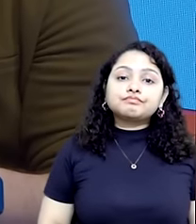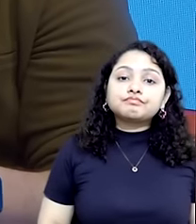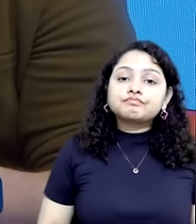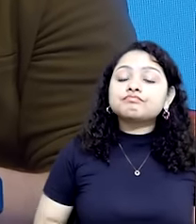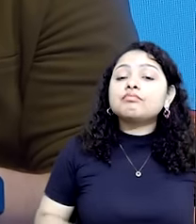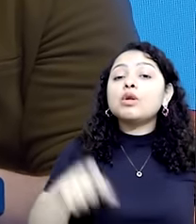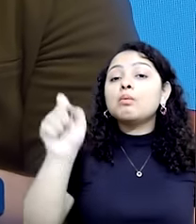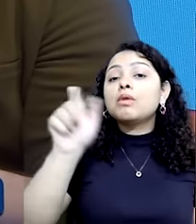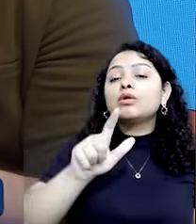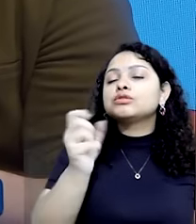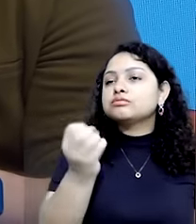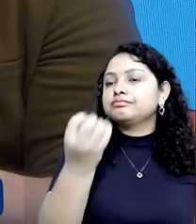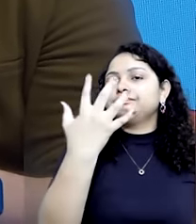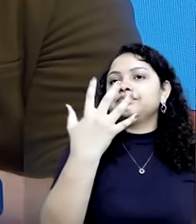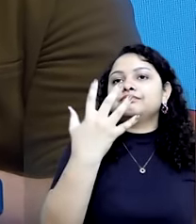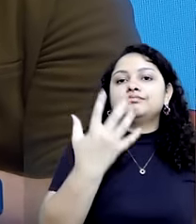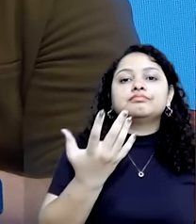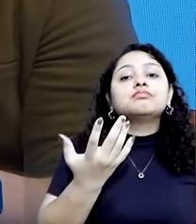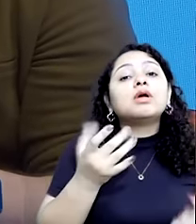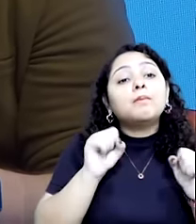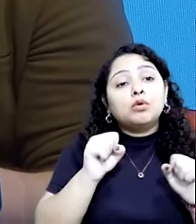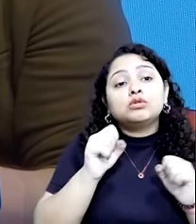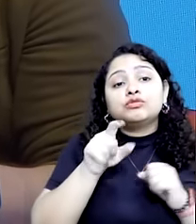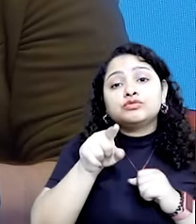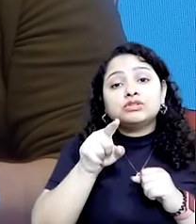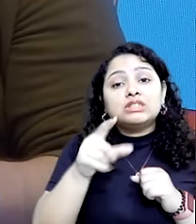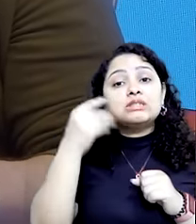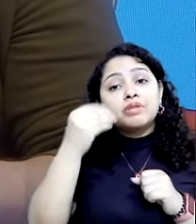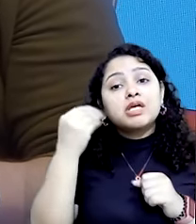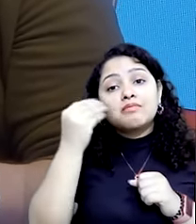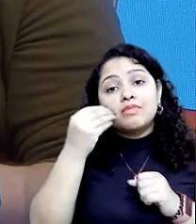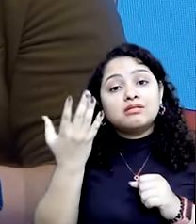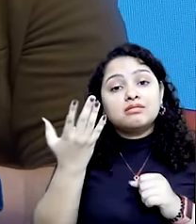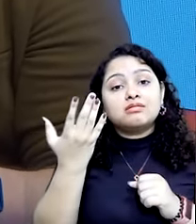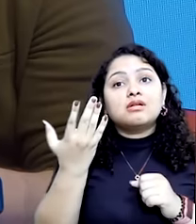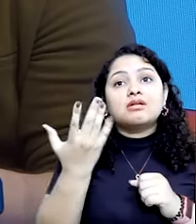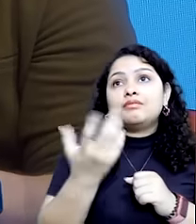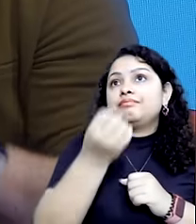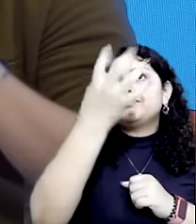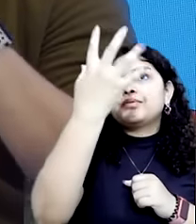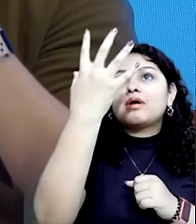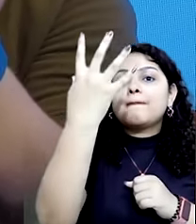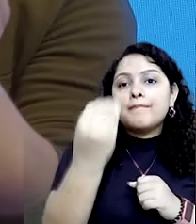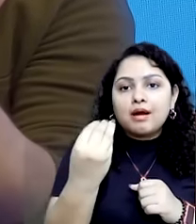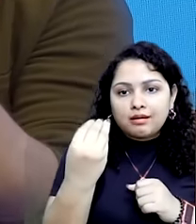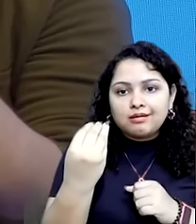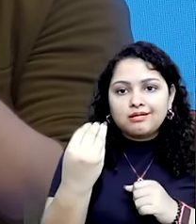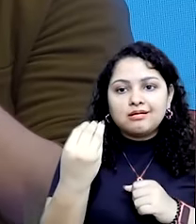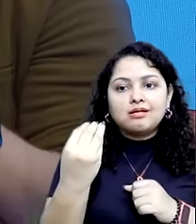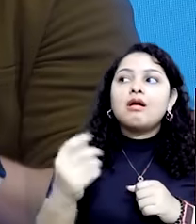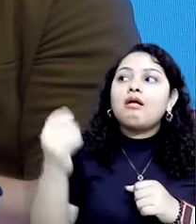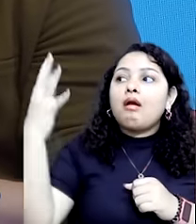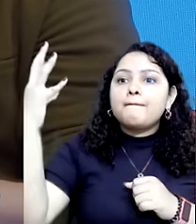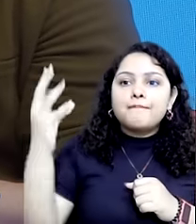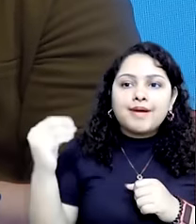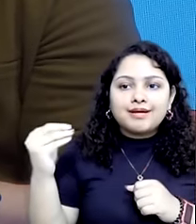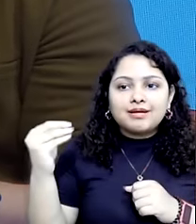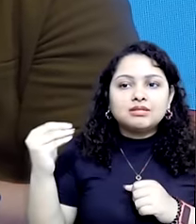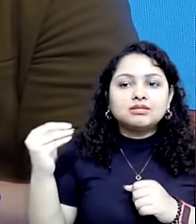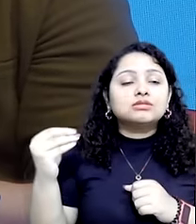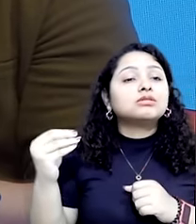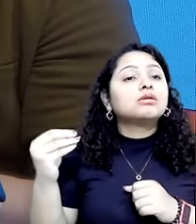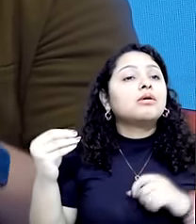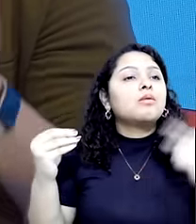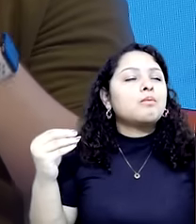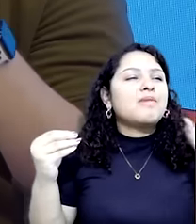vem frontal para você você pode de repente experimentar apaga uma dessas luzes apaga a outra das luzes deixa uma